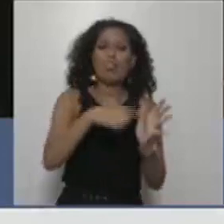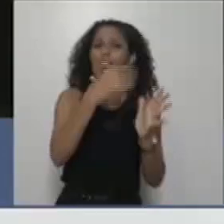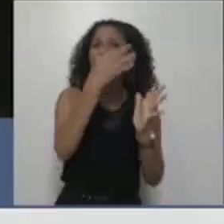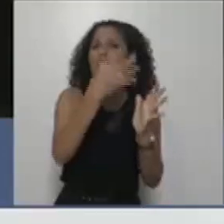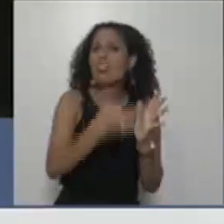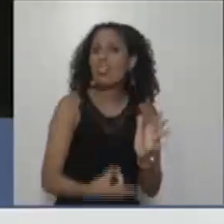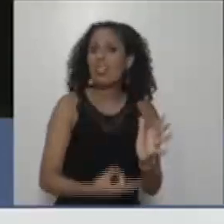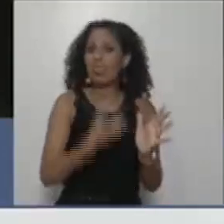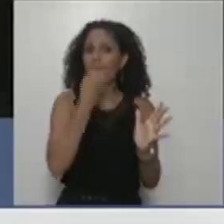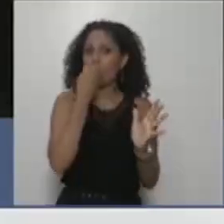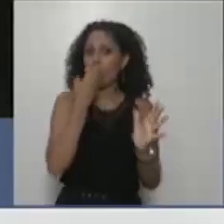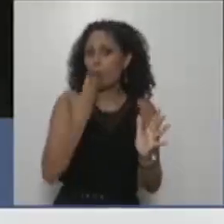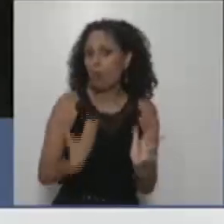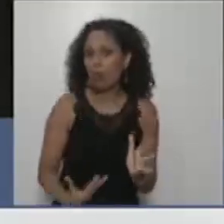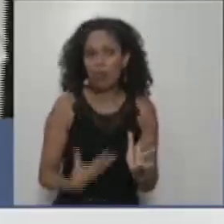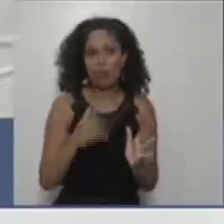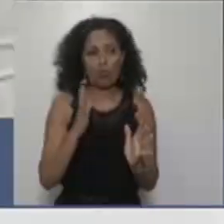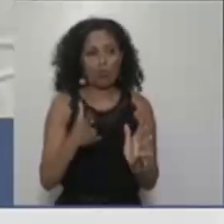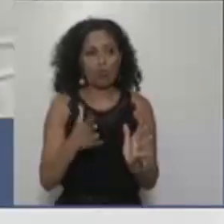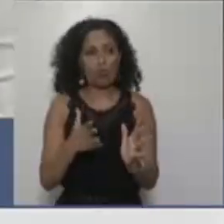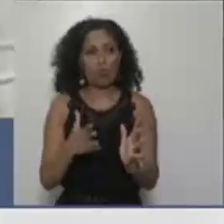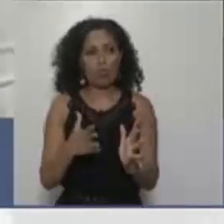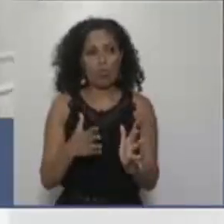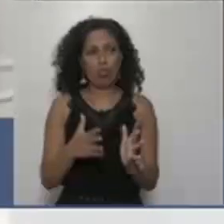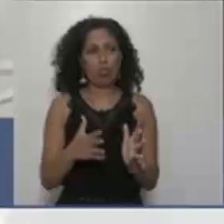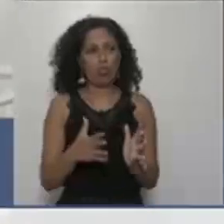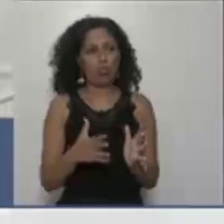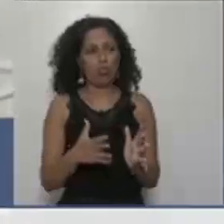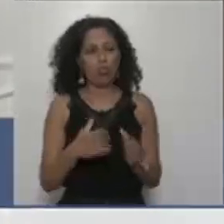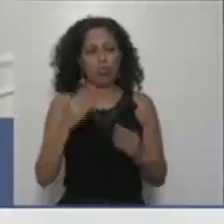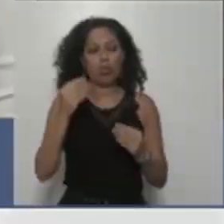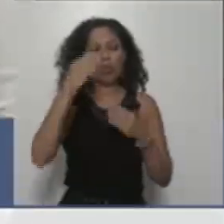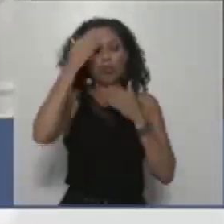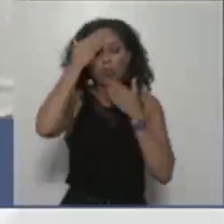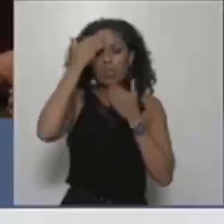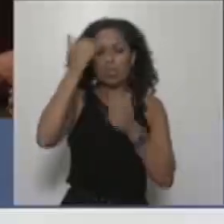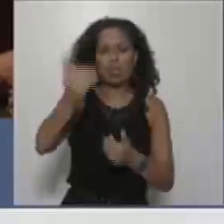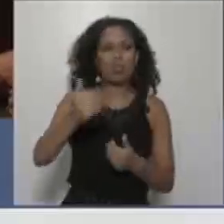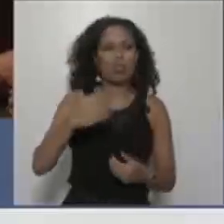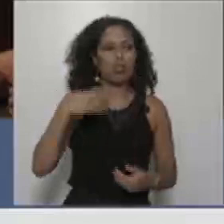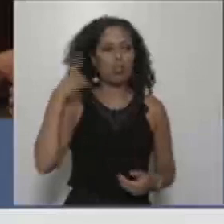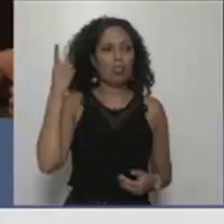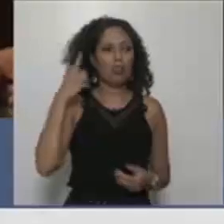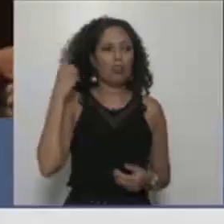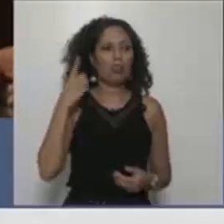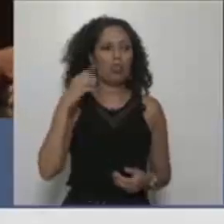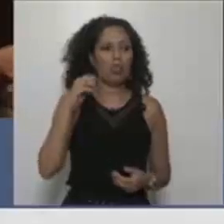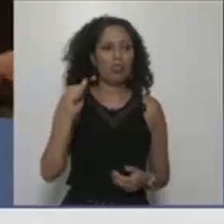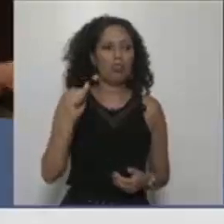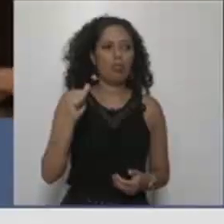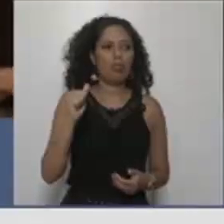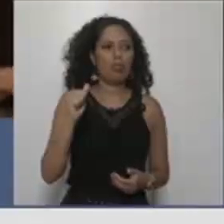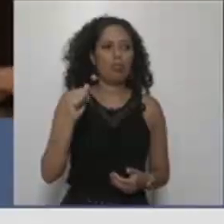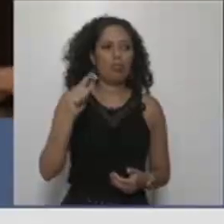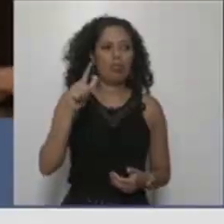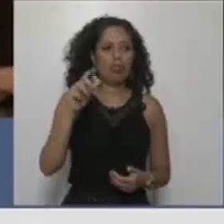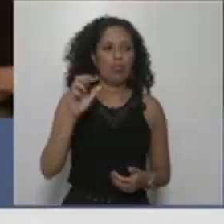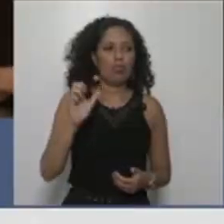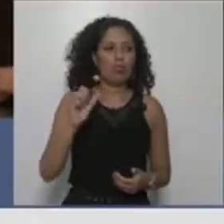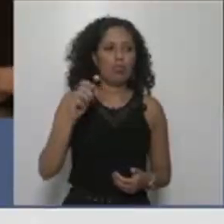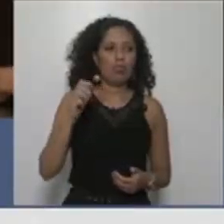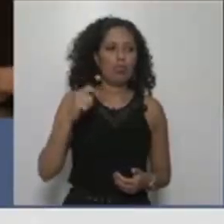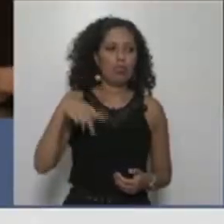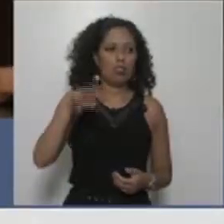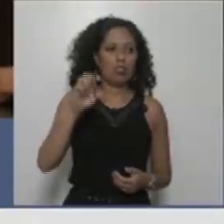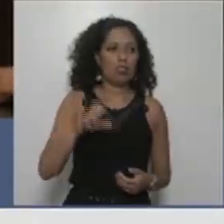no método e na metodologia do trabalho. Obrigada. Alexandre Freitas, ele... Sou quase a mesa